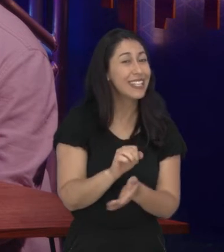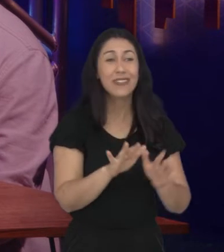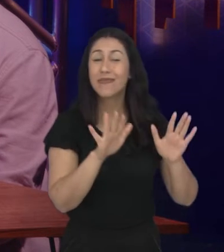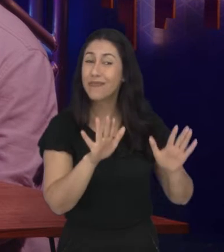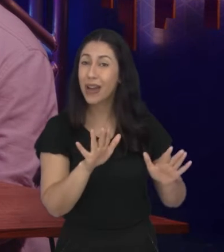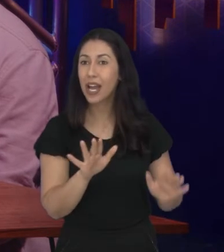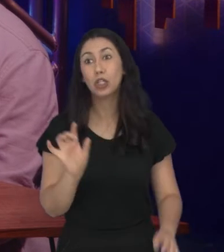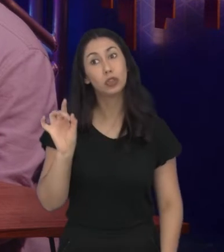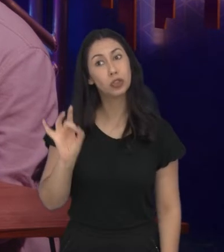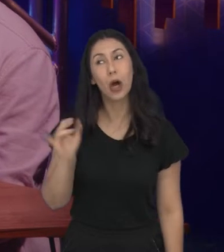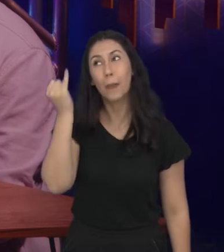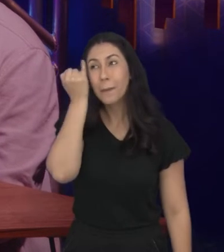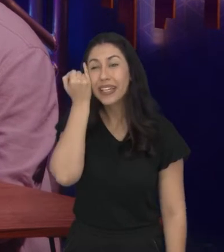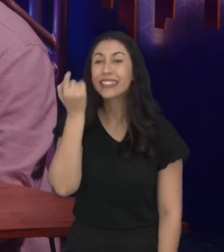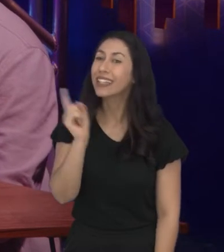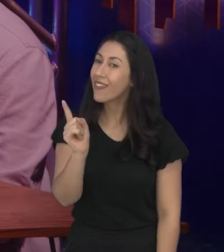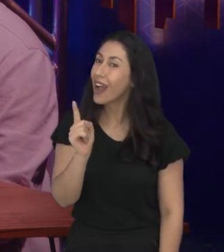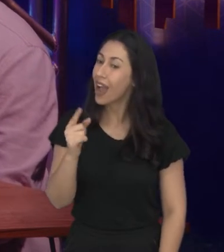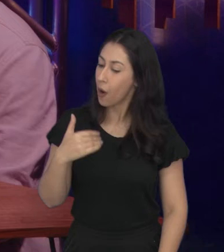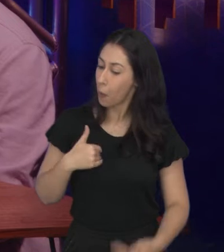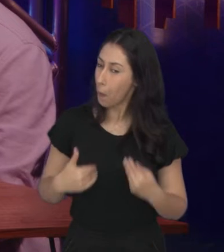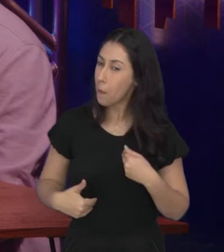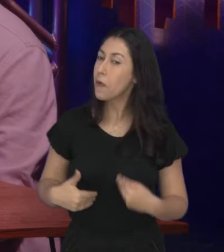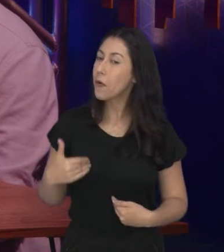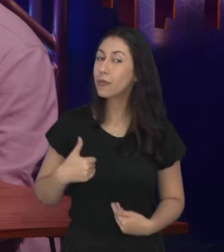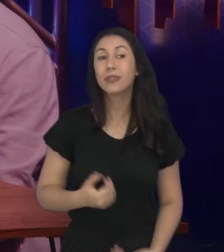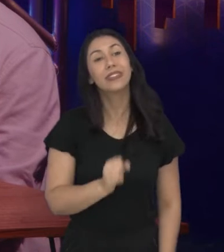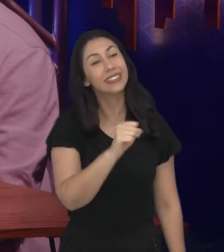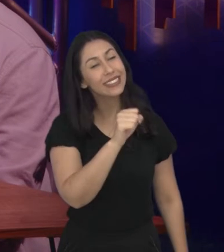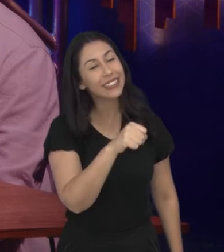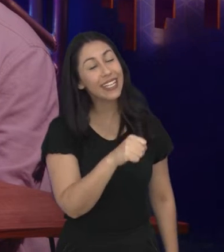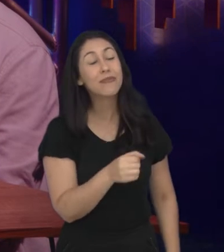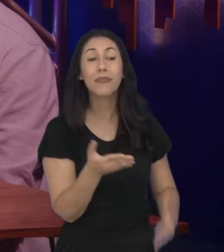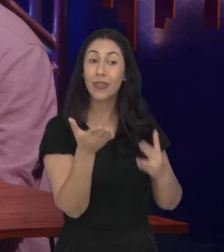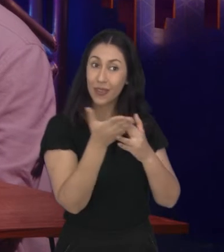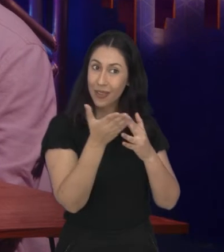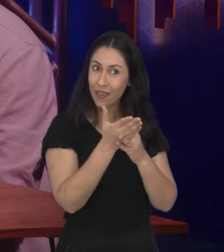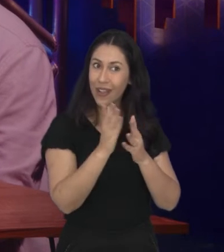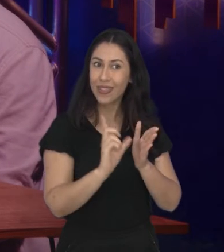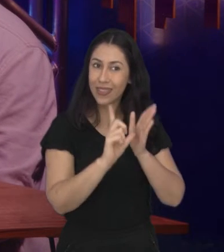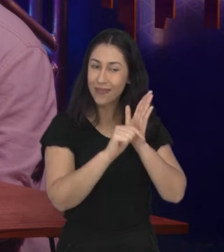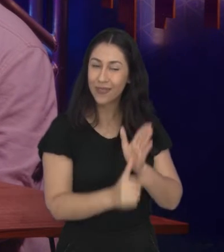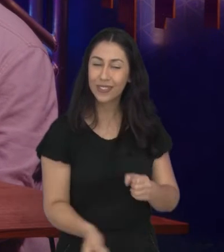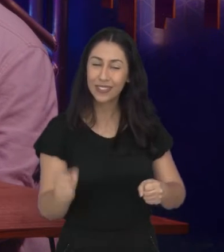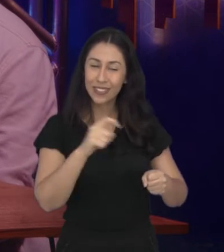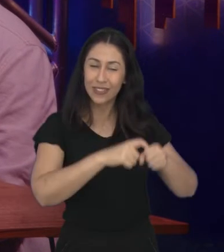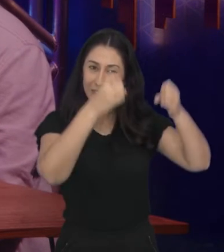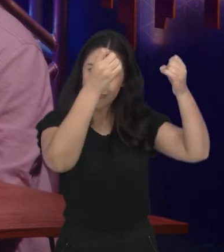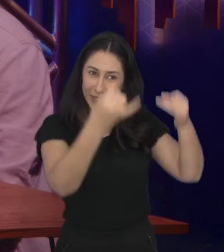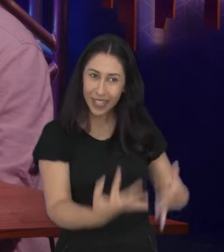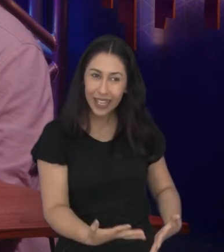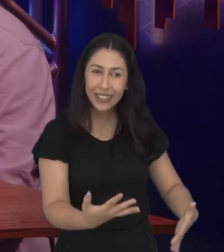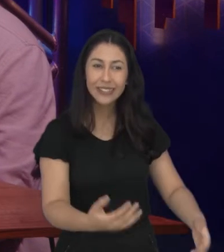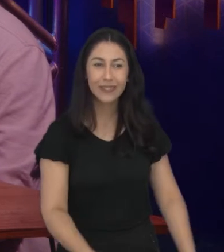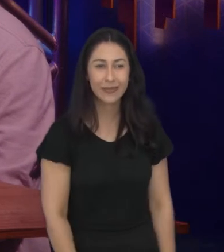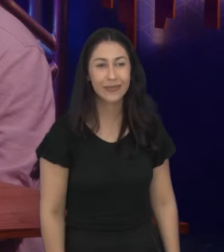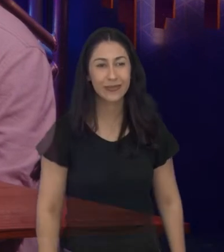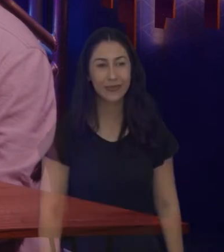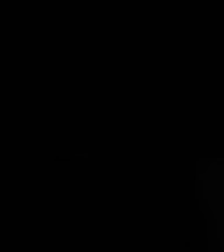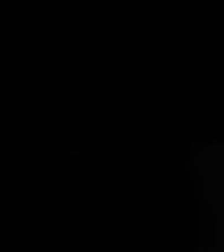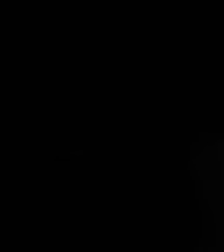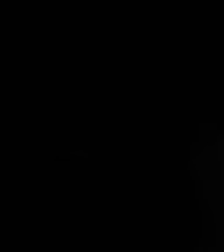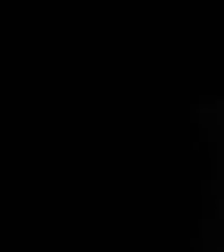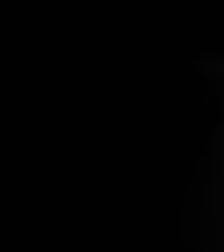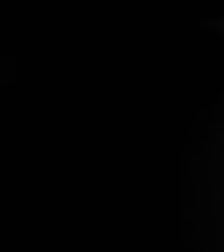de alguns casos. Mas também tem uma questão biológica. Tem uma questão biológica aí. E a gente vai fazer um rápido intervalo, mas a gente volta para continuar esse assunto.